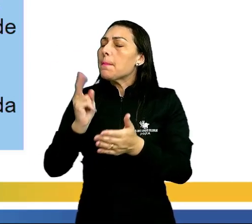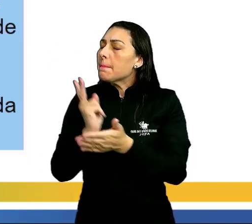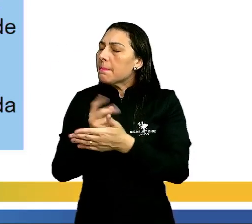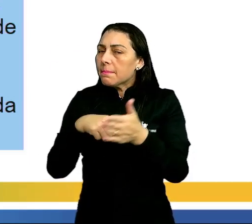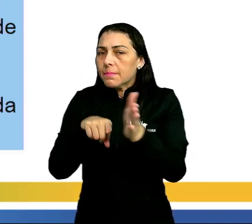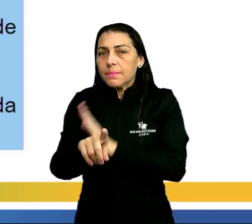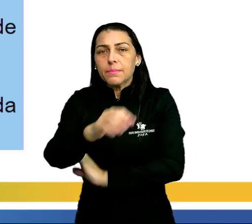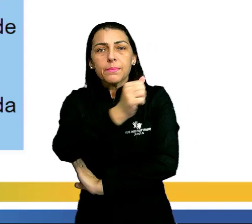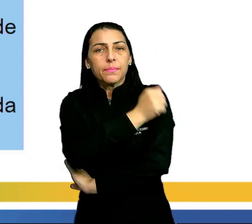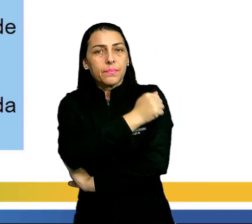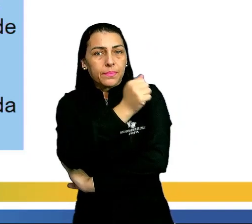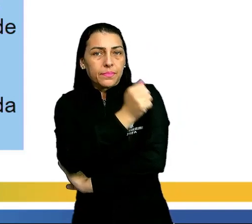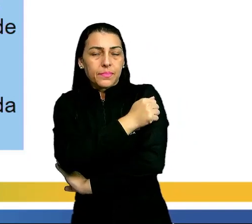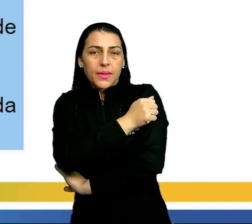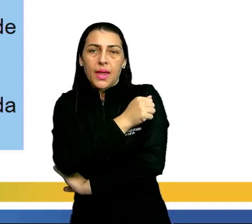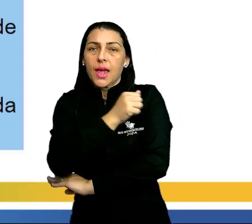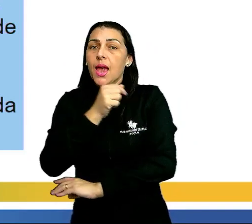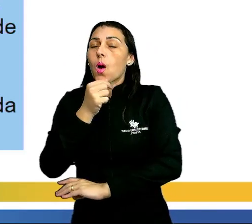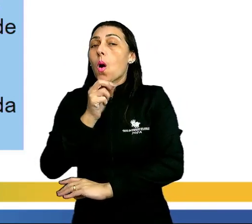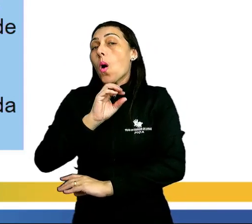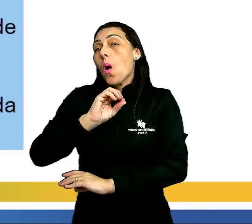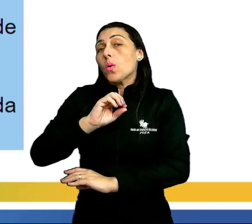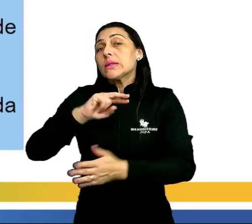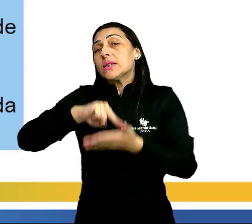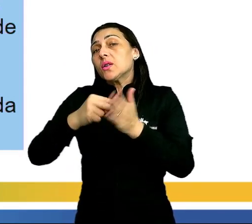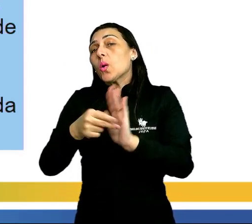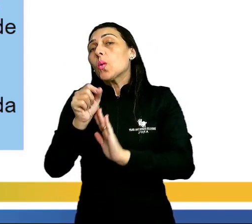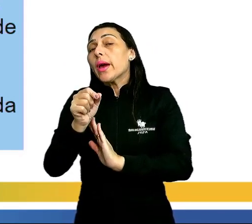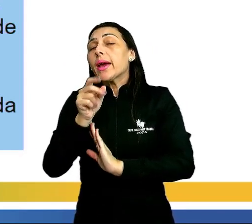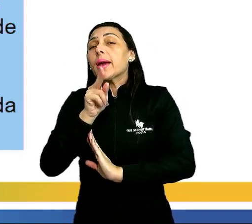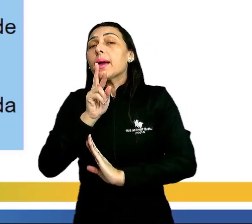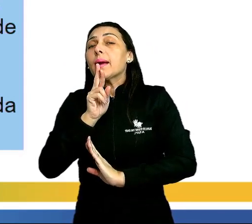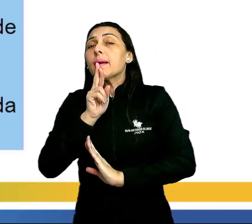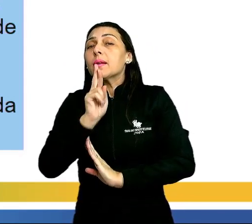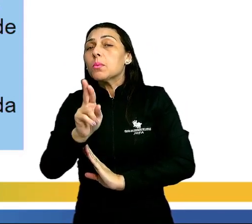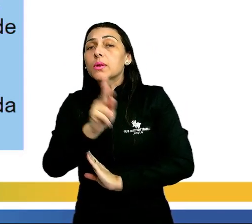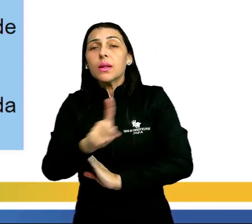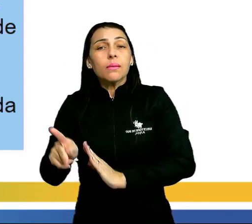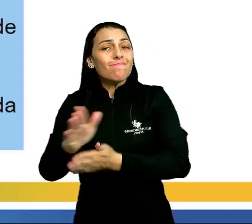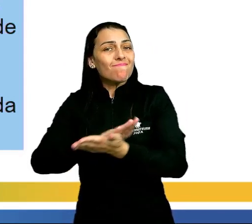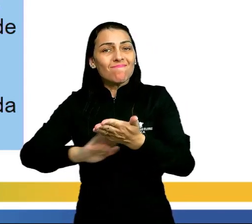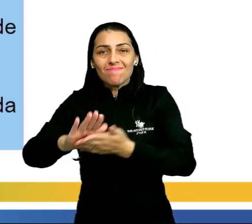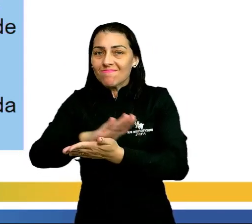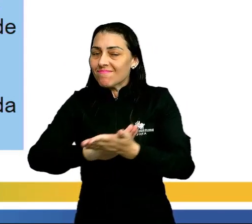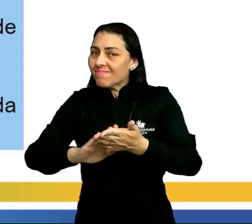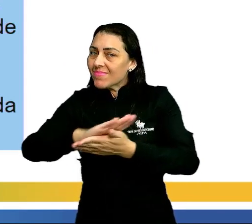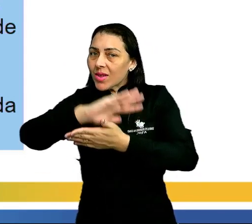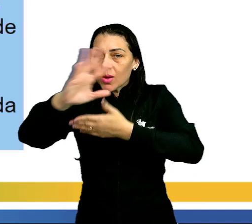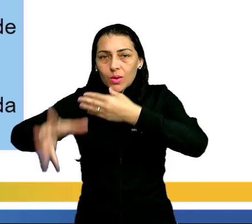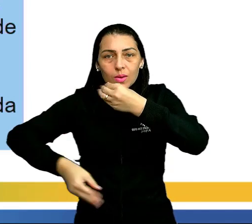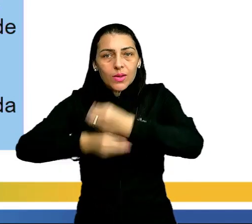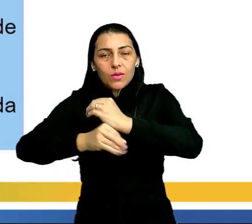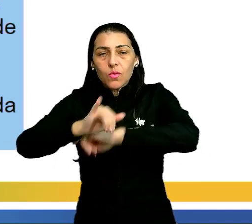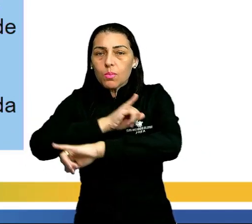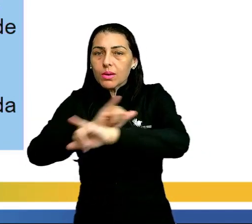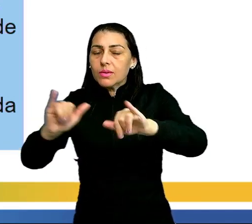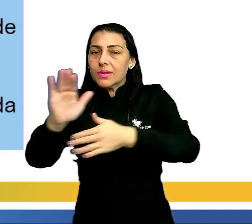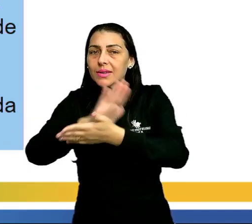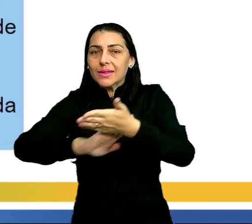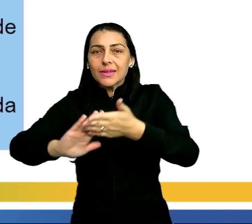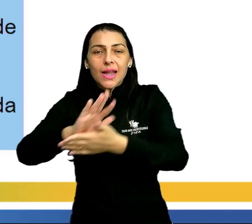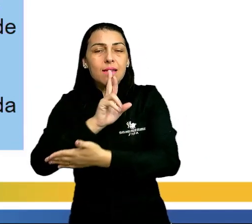modo que essa conclusão, então, nada demonstrou. Quer dizer, não acrescentou informação nenhuma, não